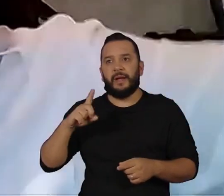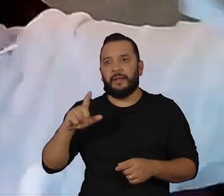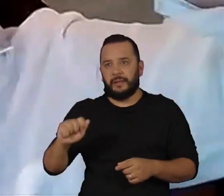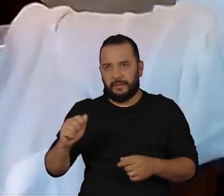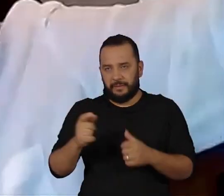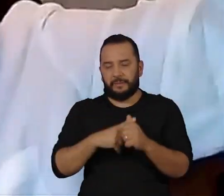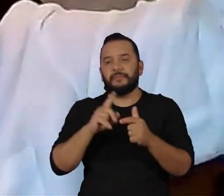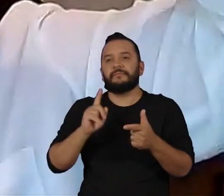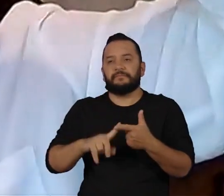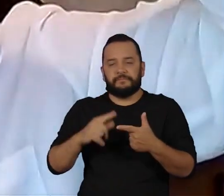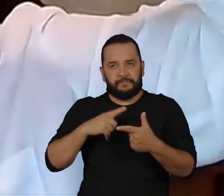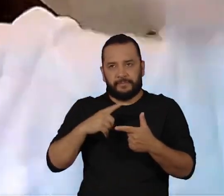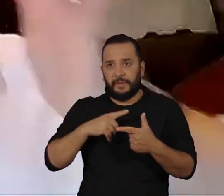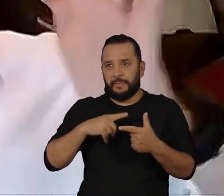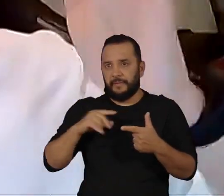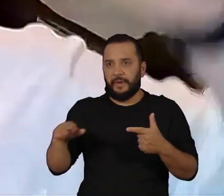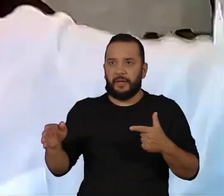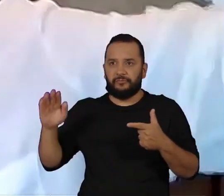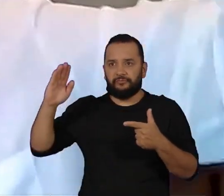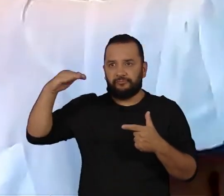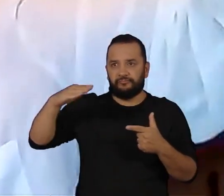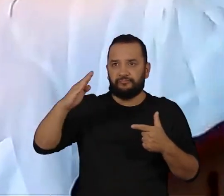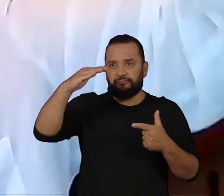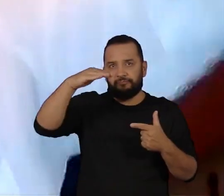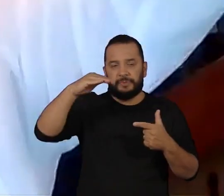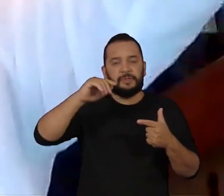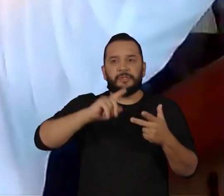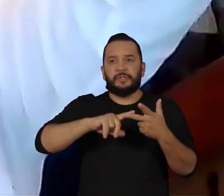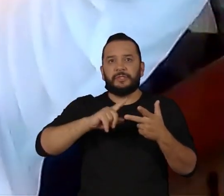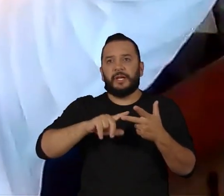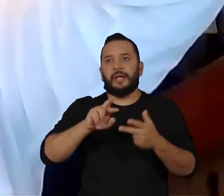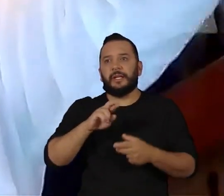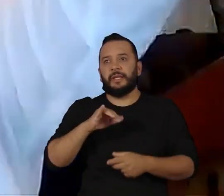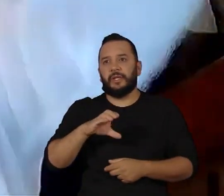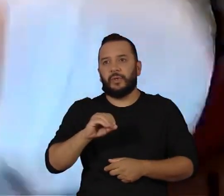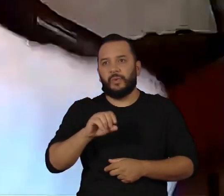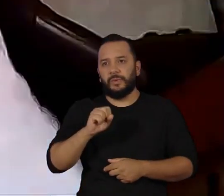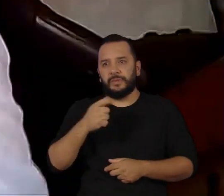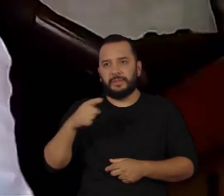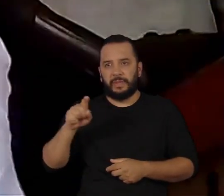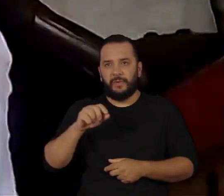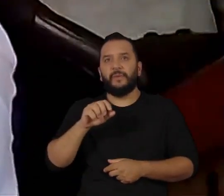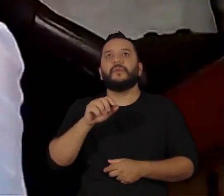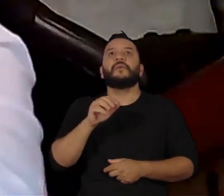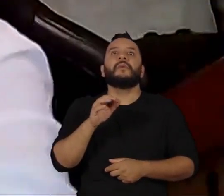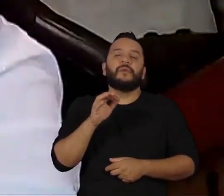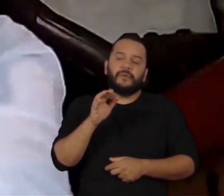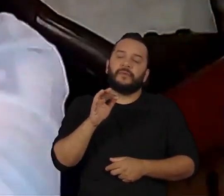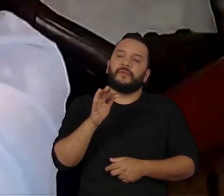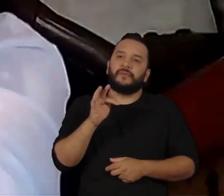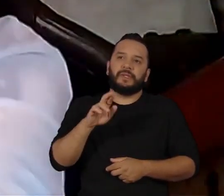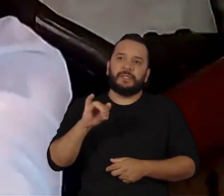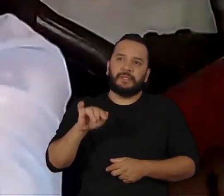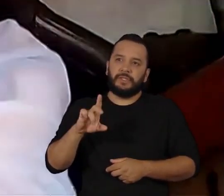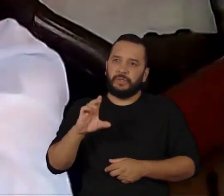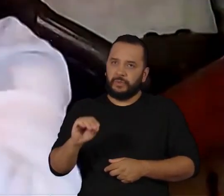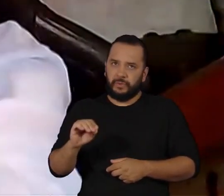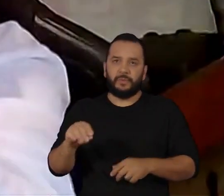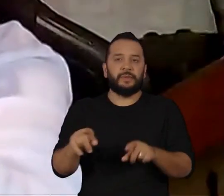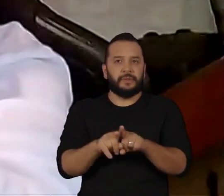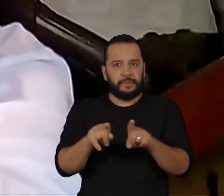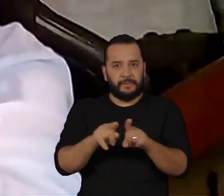transição, aí a gente vai fazer ao longo do Rio São Francisco, Chapada Diamantina, aí a gente vai descer para a interface com a